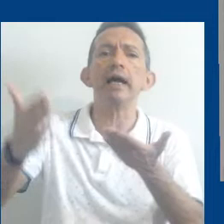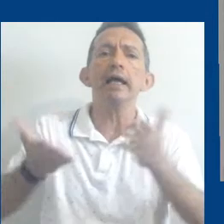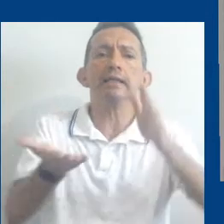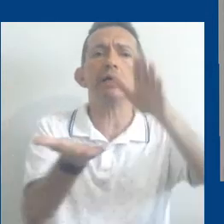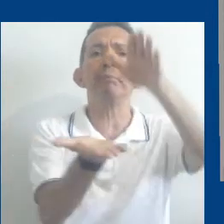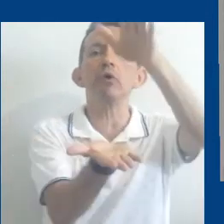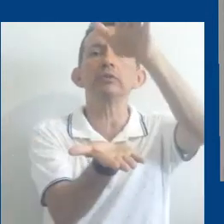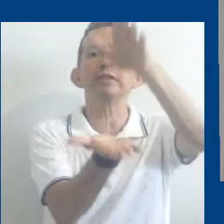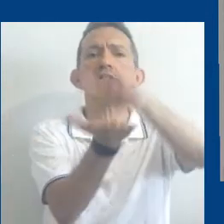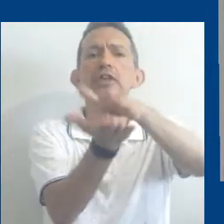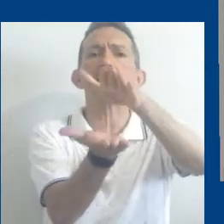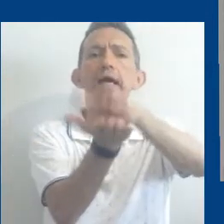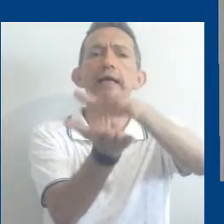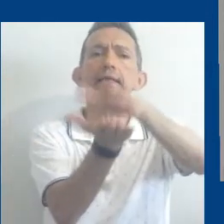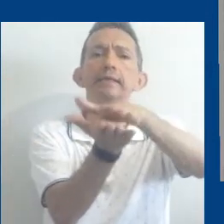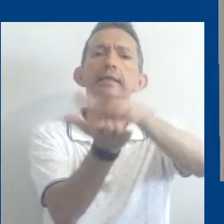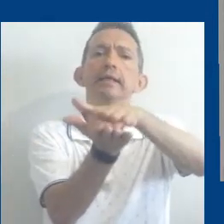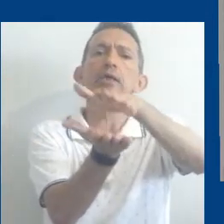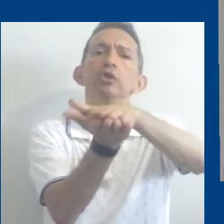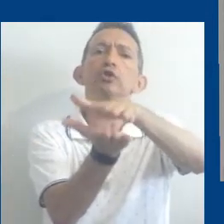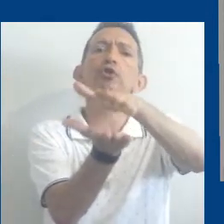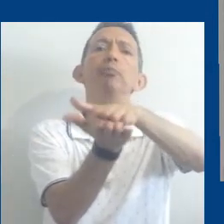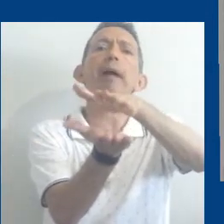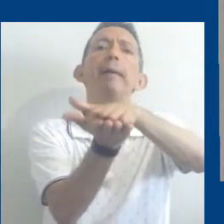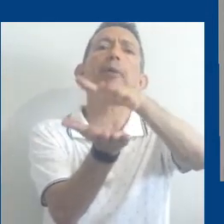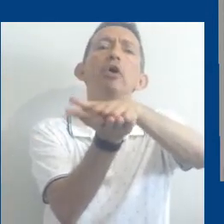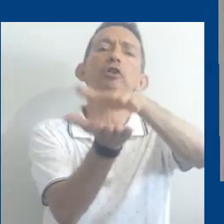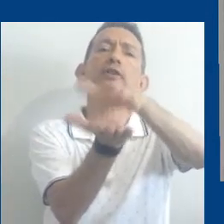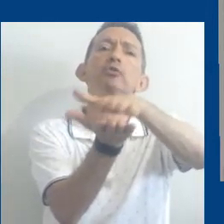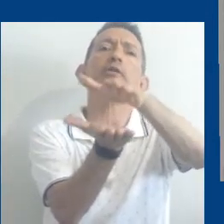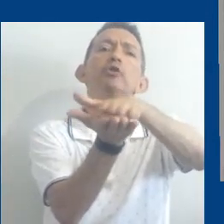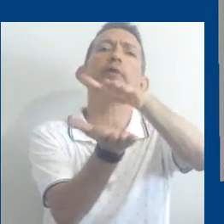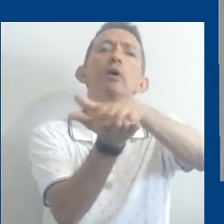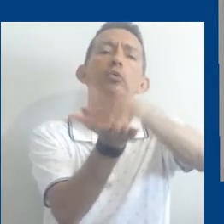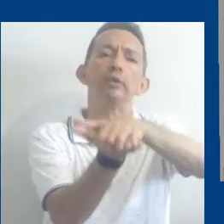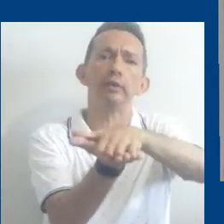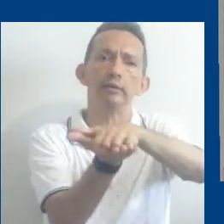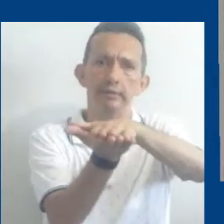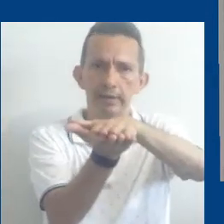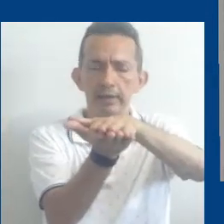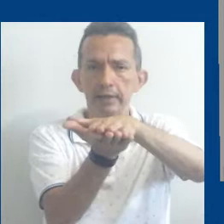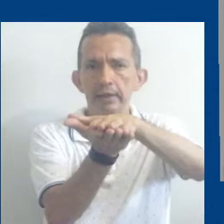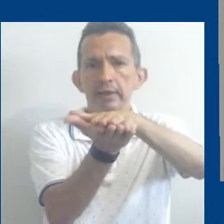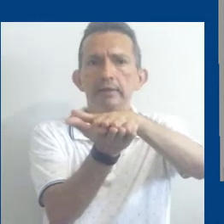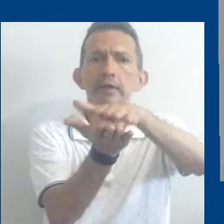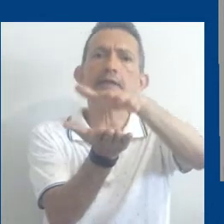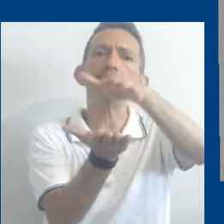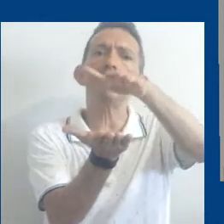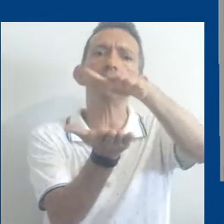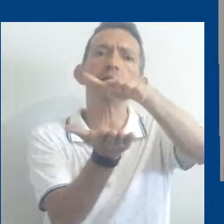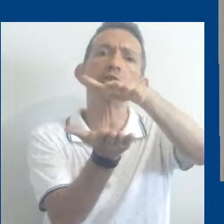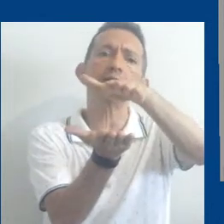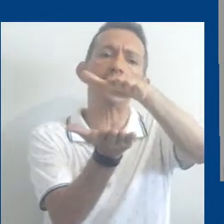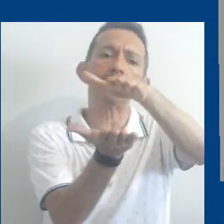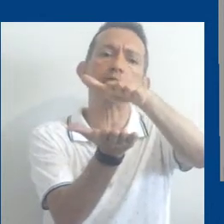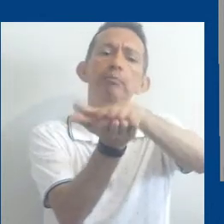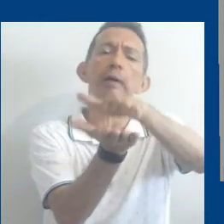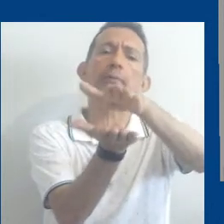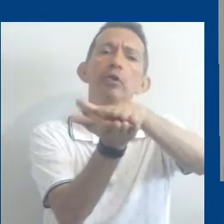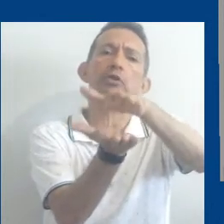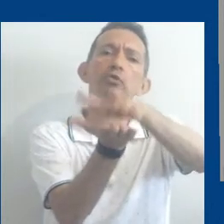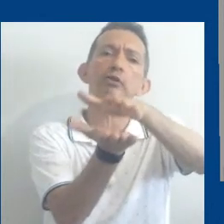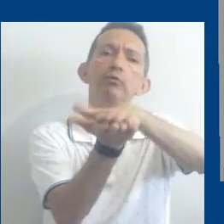e vai dizer, são bolsas achatadas, superpostas uma sobre a outra, né? Então, essas bolsas